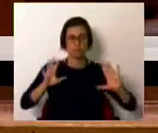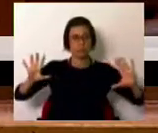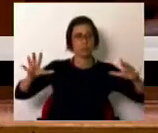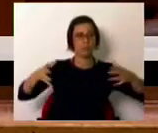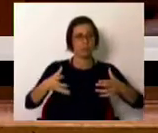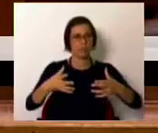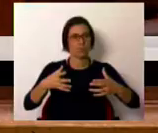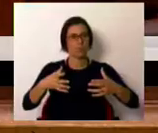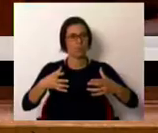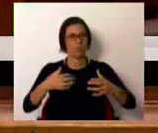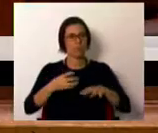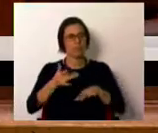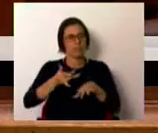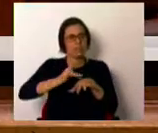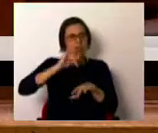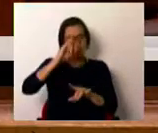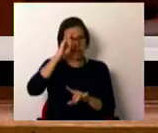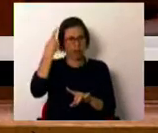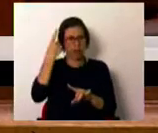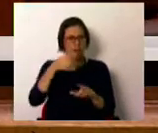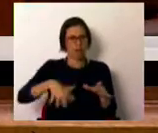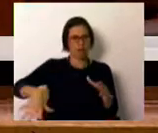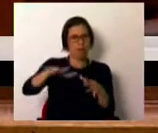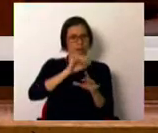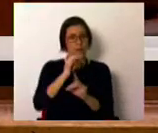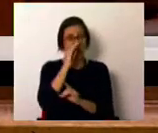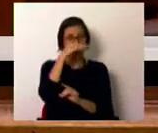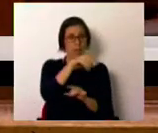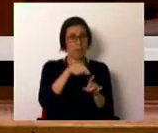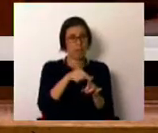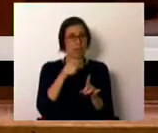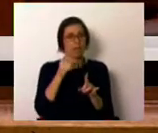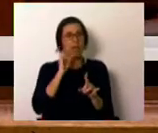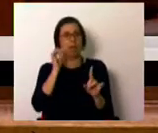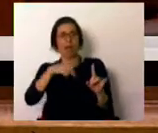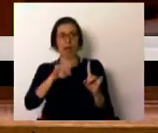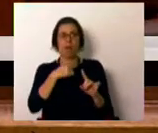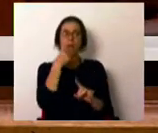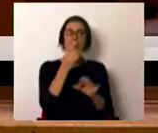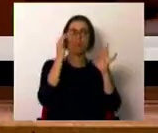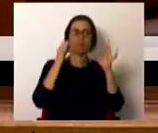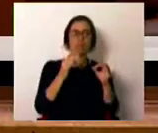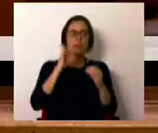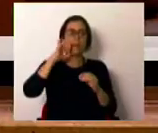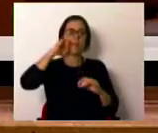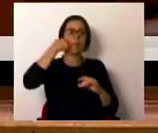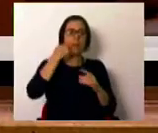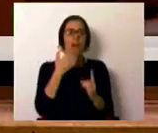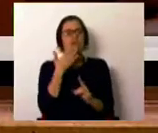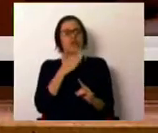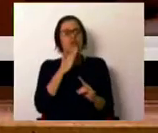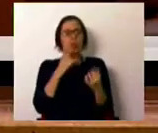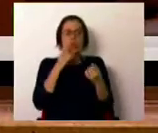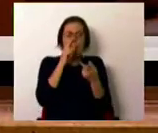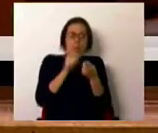comunidade com a sensibilidade destes cetáceos, não é relevante afirmar-se que os impactos são